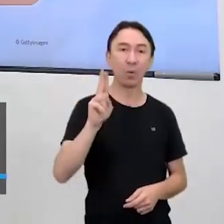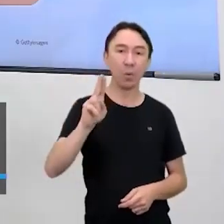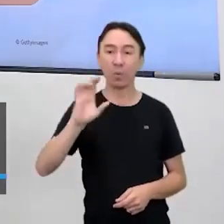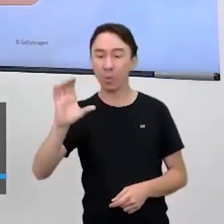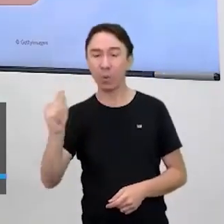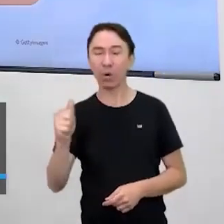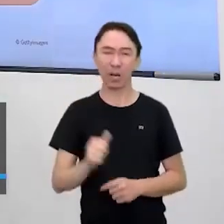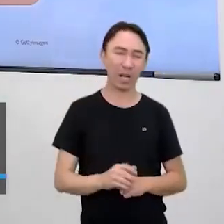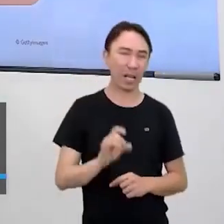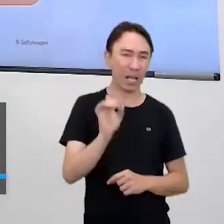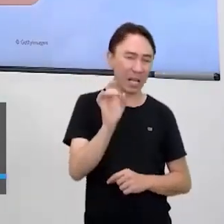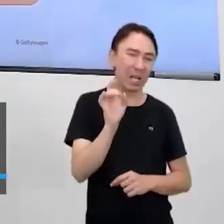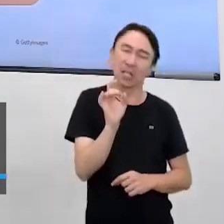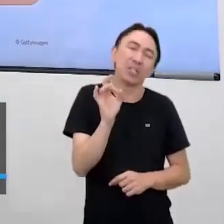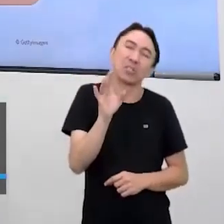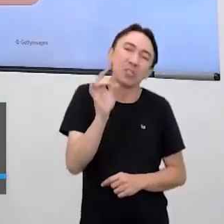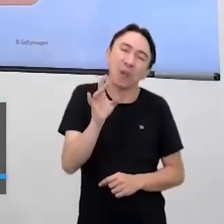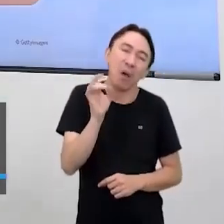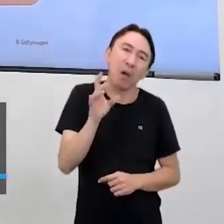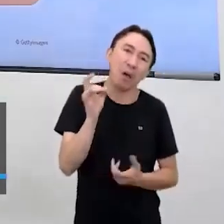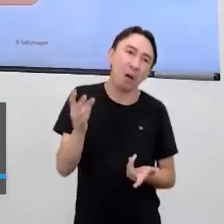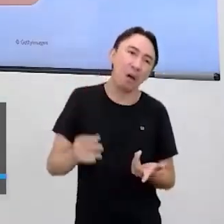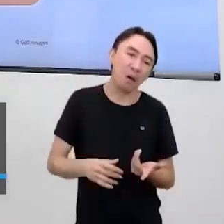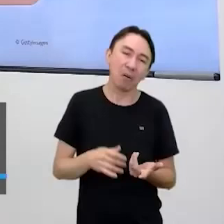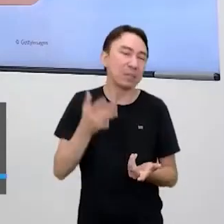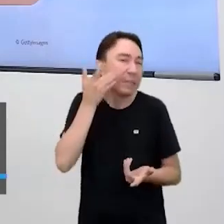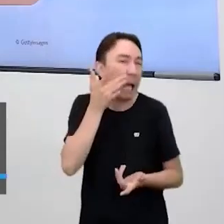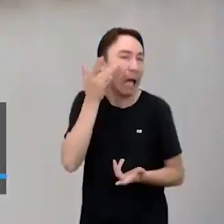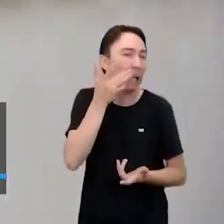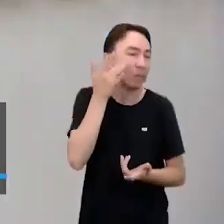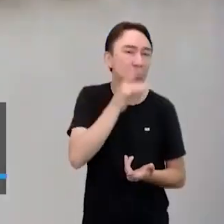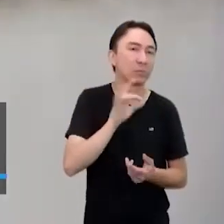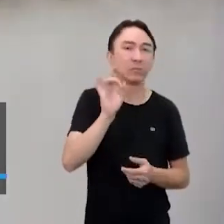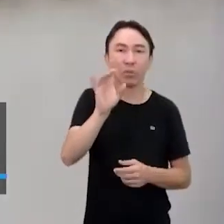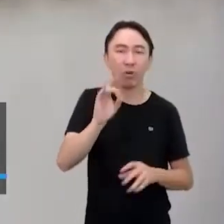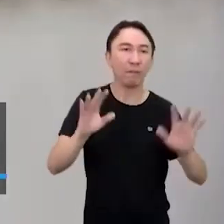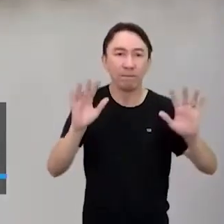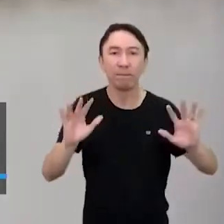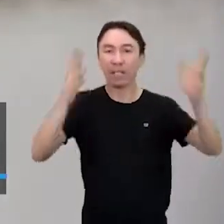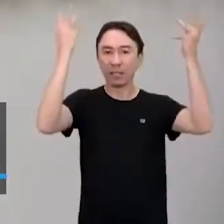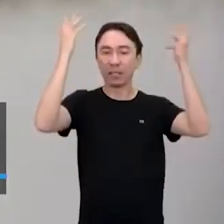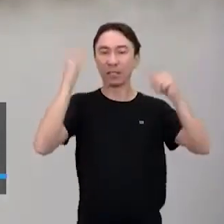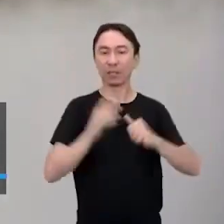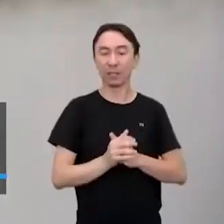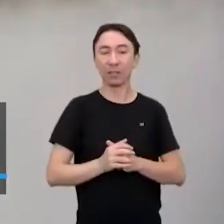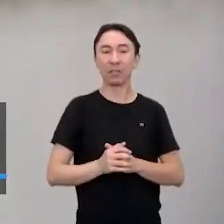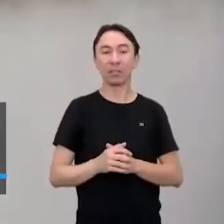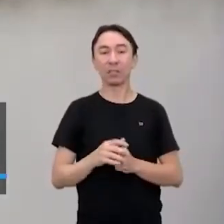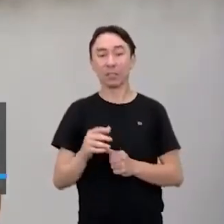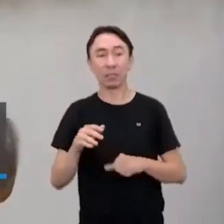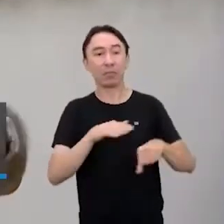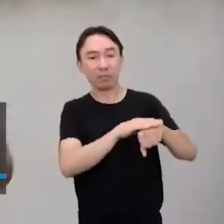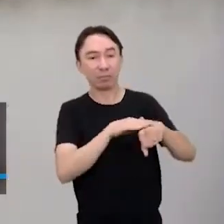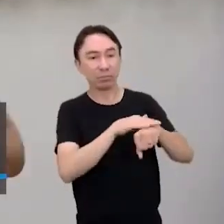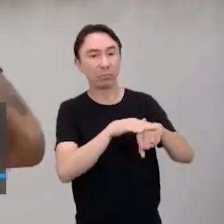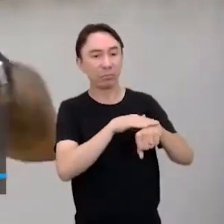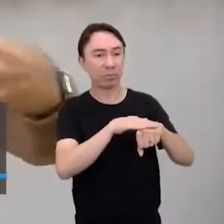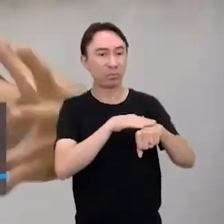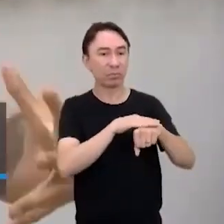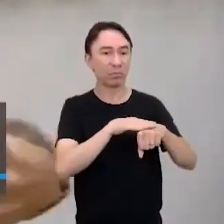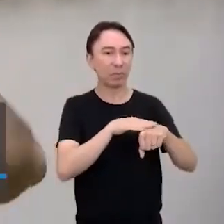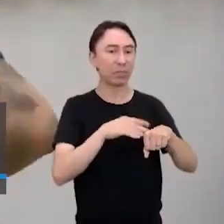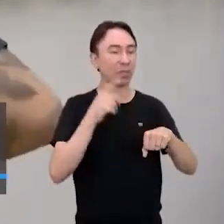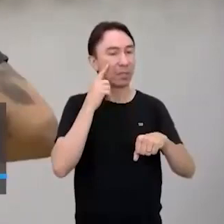apenas estético, apenas ritualístico? Sim, de acordo com o que a gente conversou, ele tá muito mais nesse aspecto